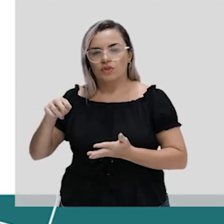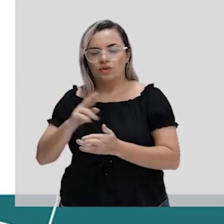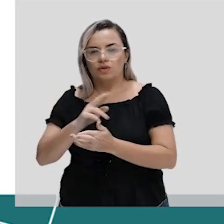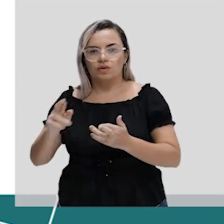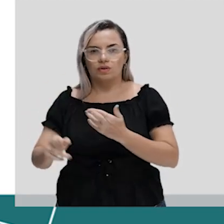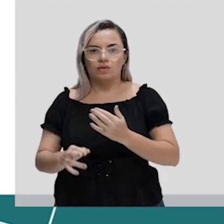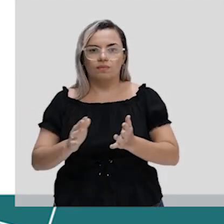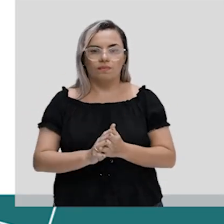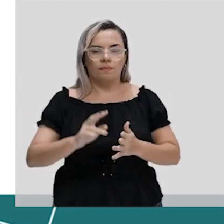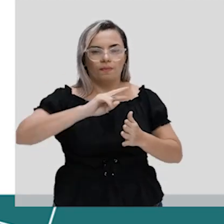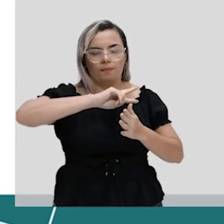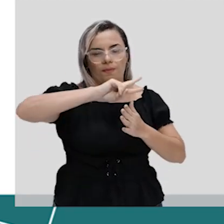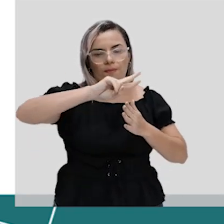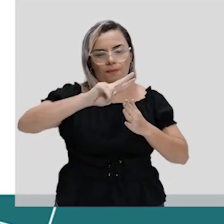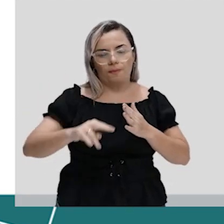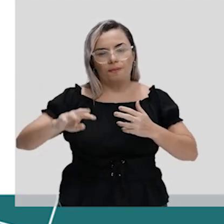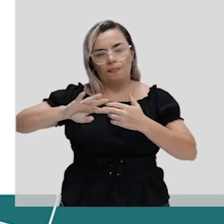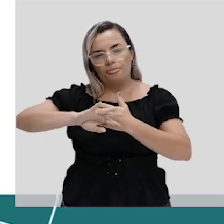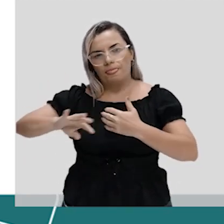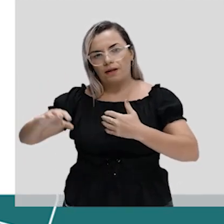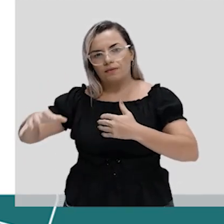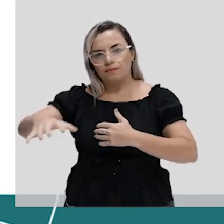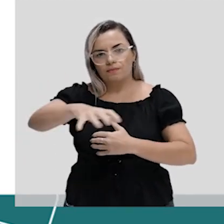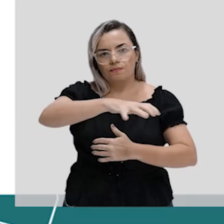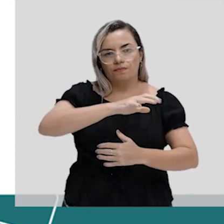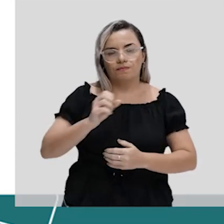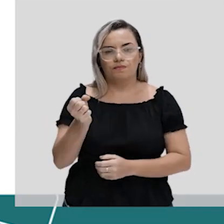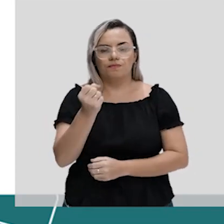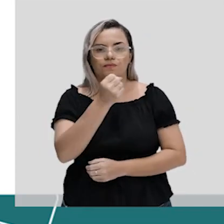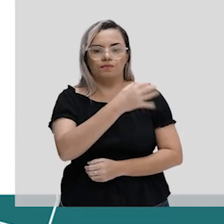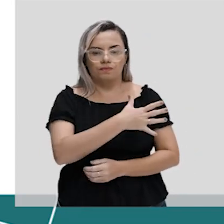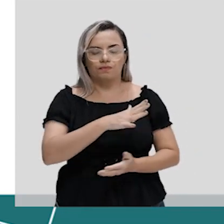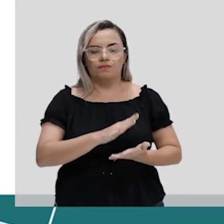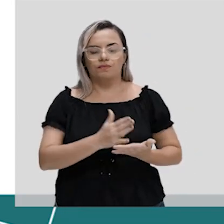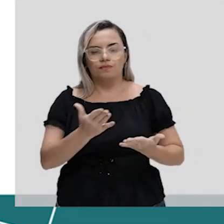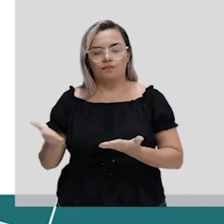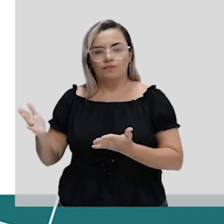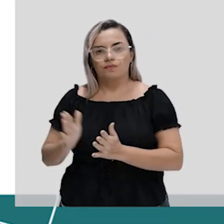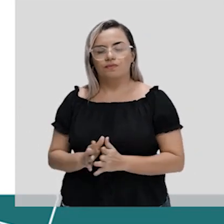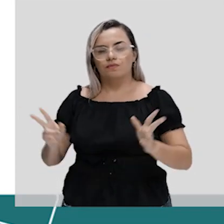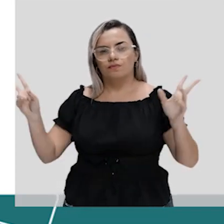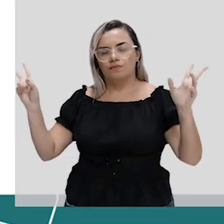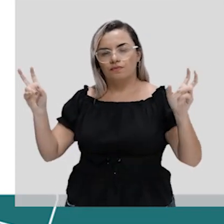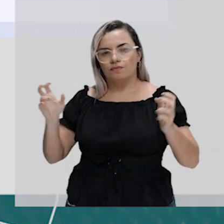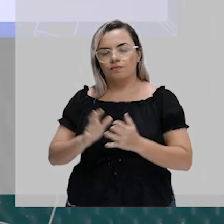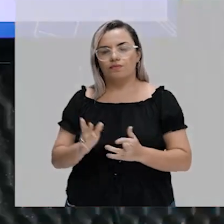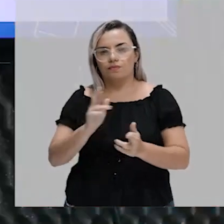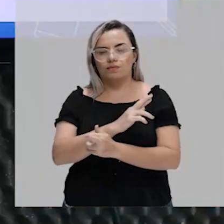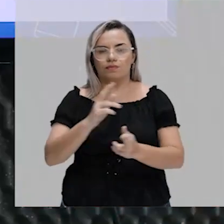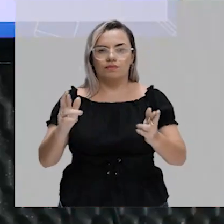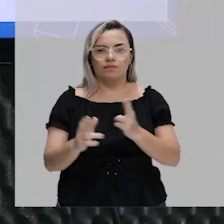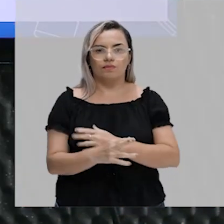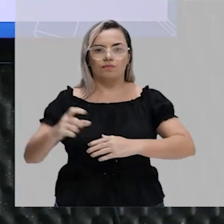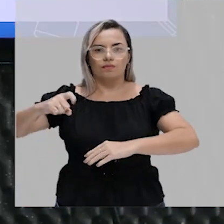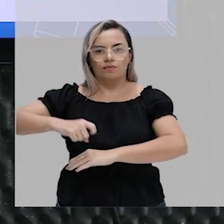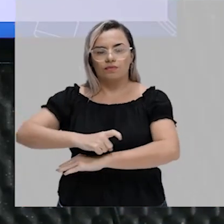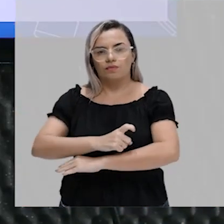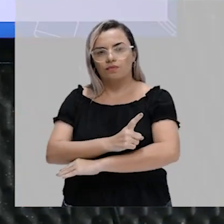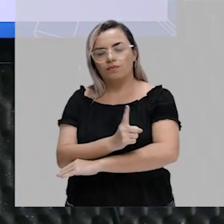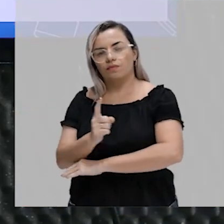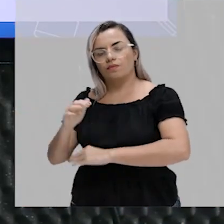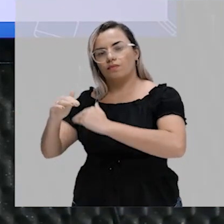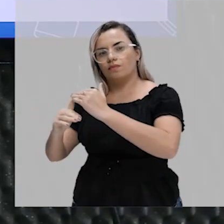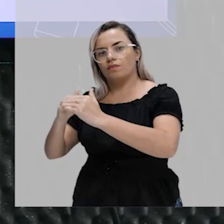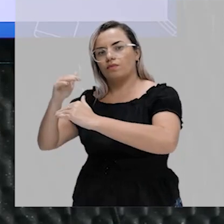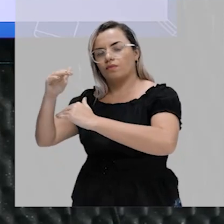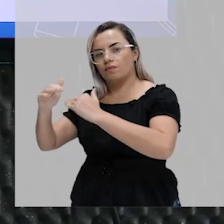especiação. Especiação é a formação de novas espécies, tá? É um assunto voltado para a parte de evolução, que